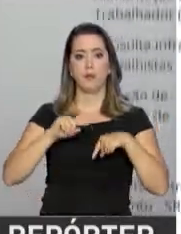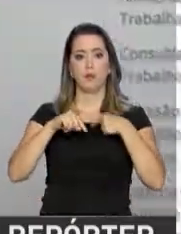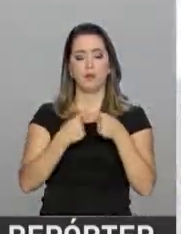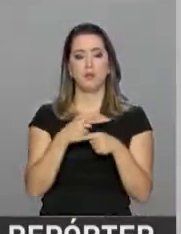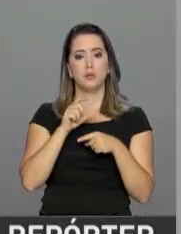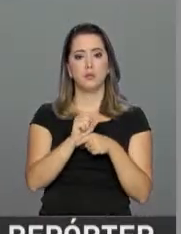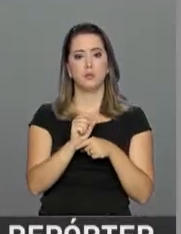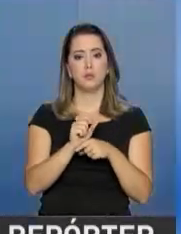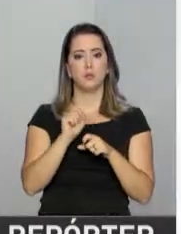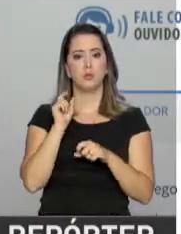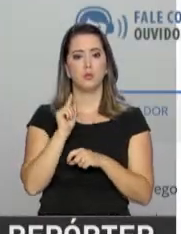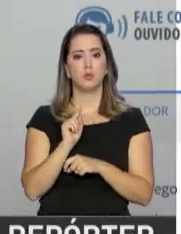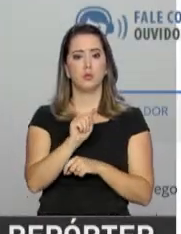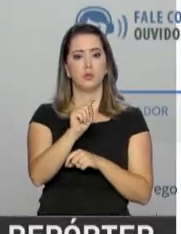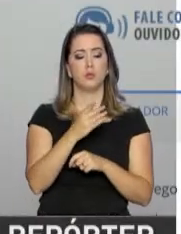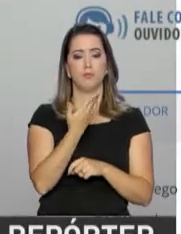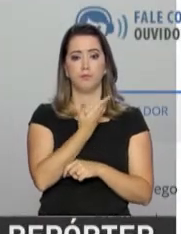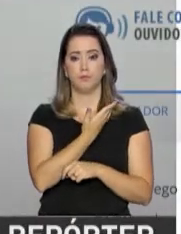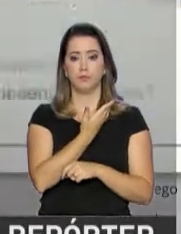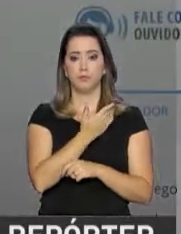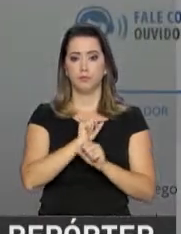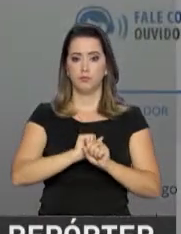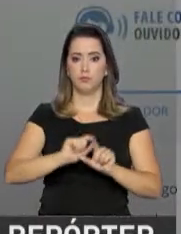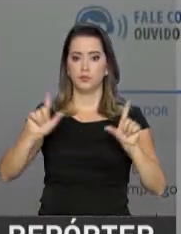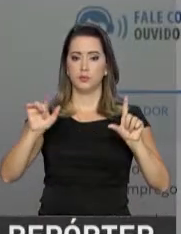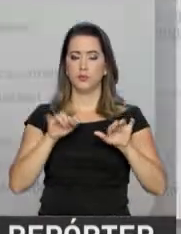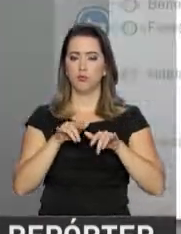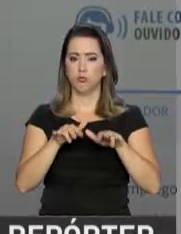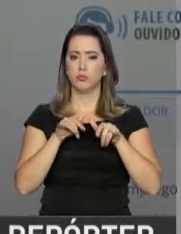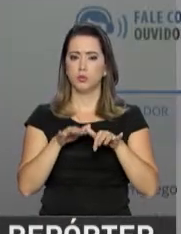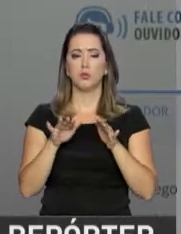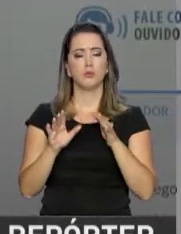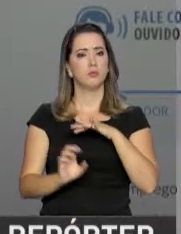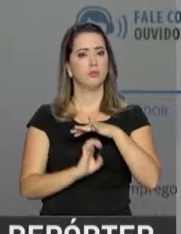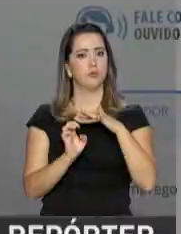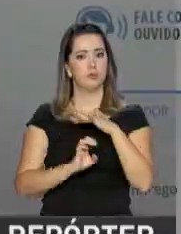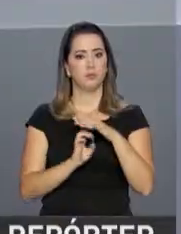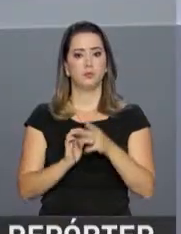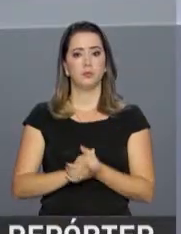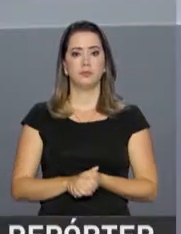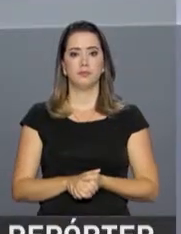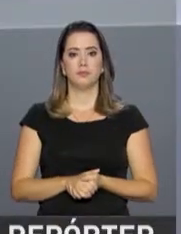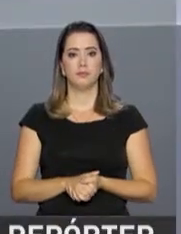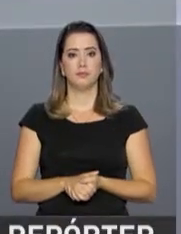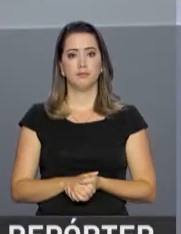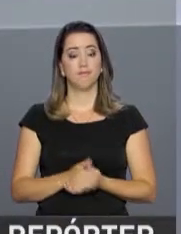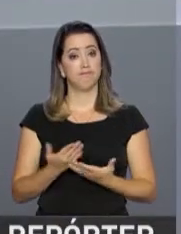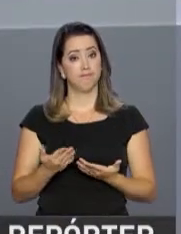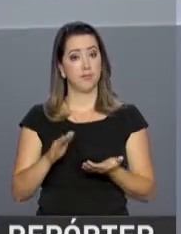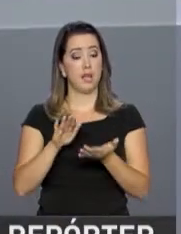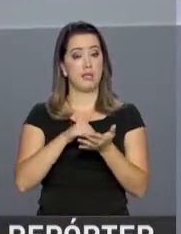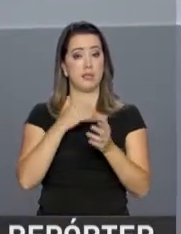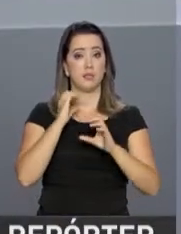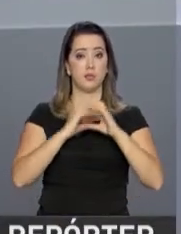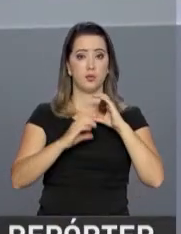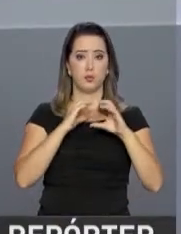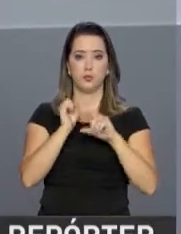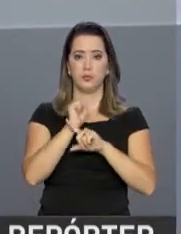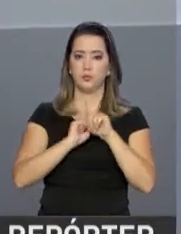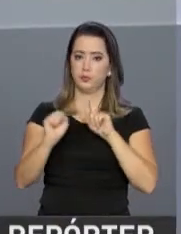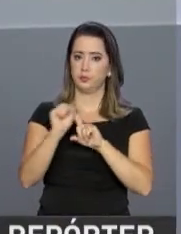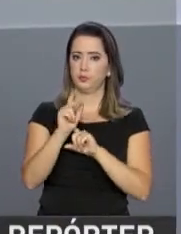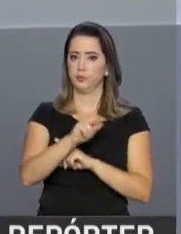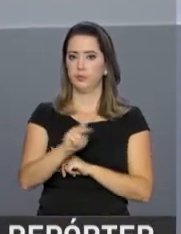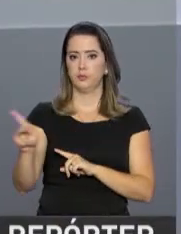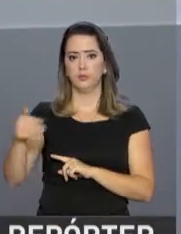depois basta clicar na aba pat online e preencher os dados da empresa a secretaria de comunicação social da